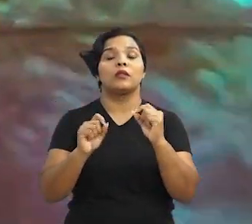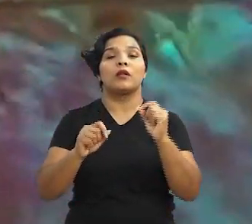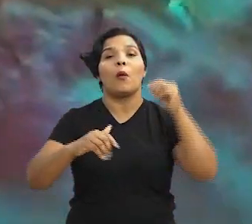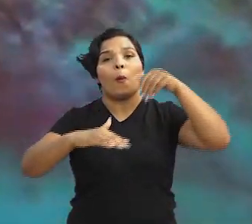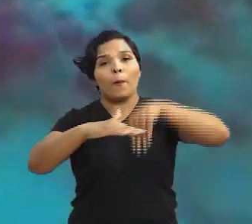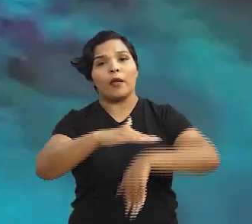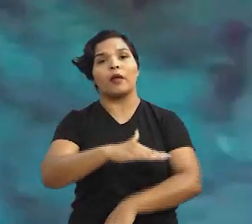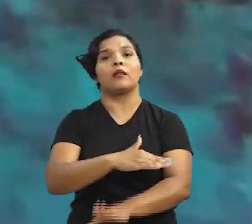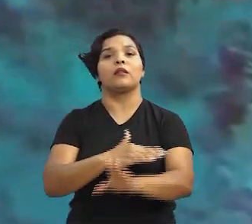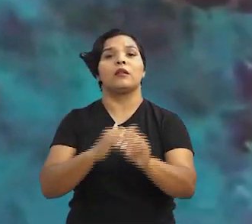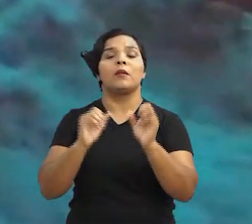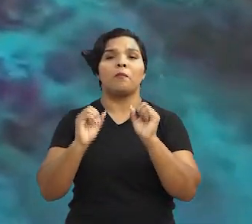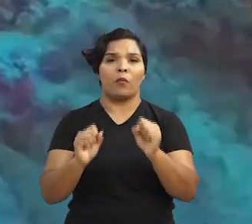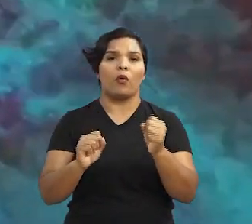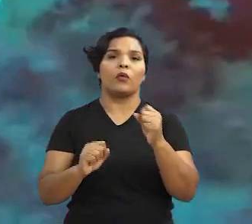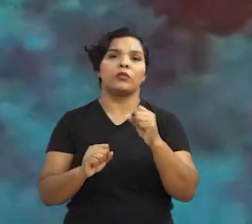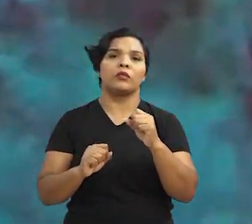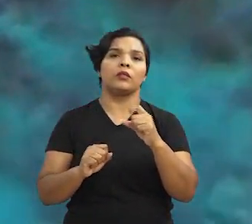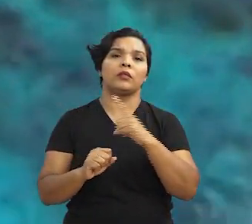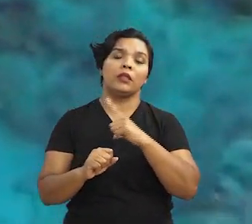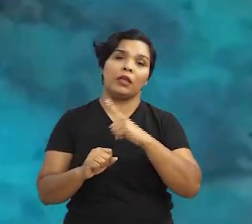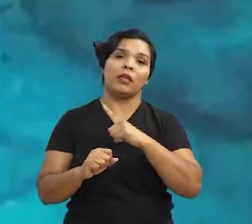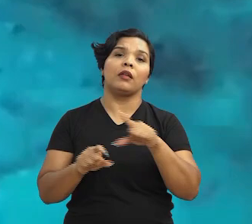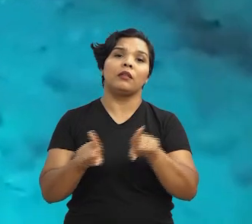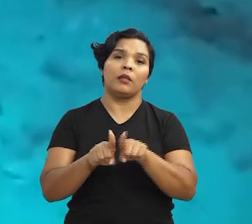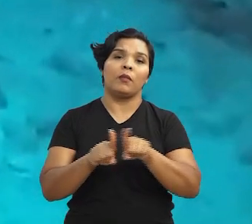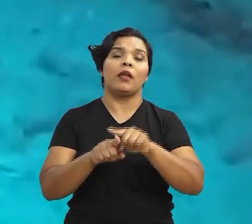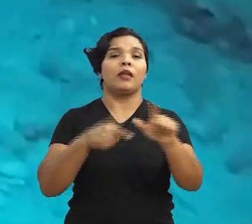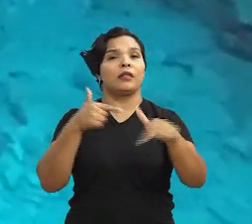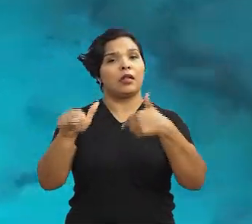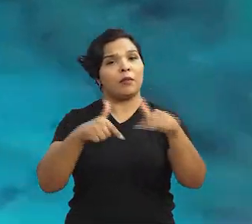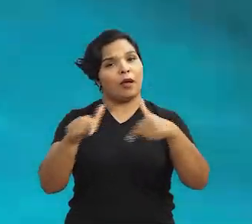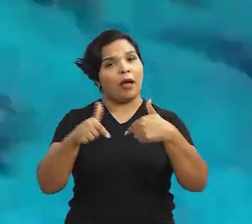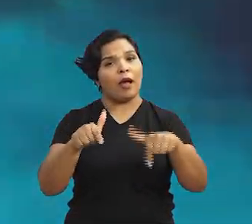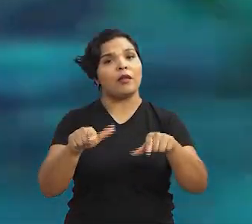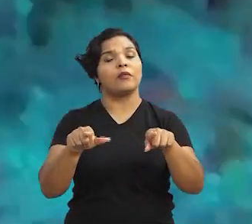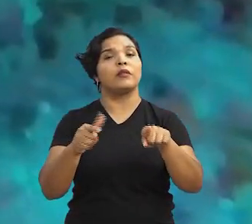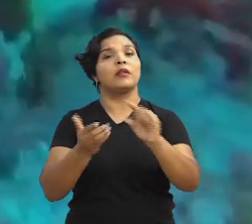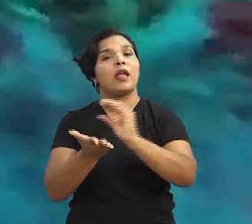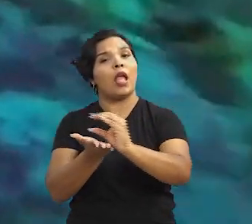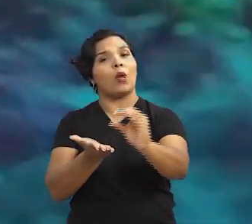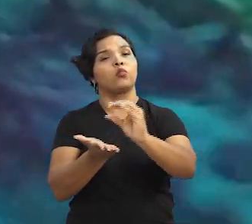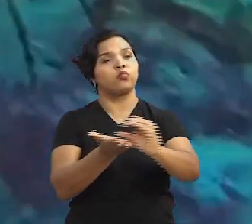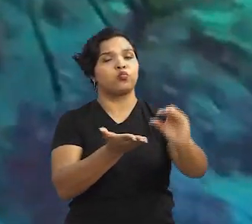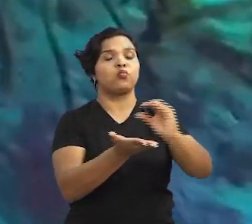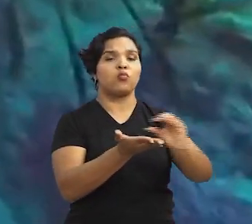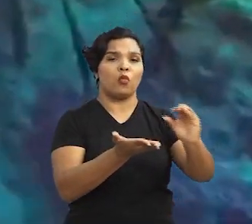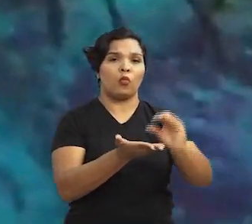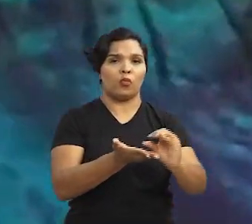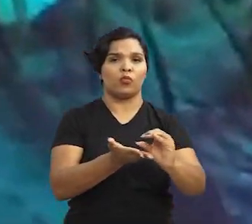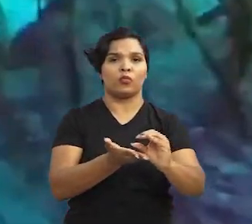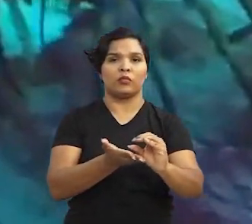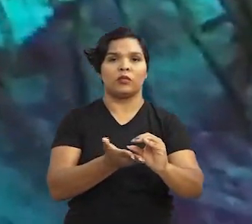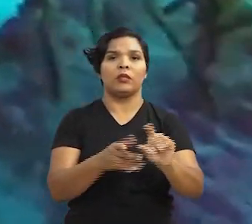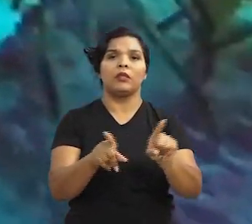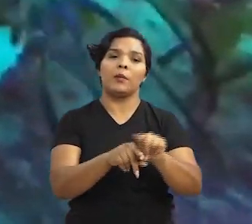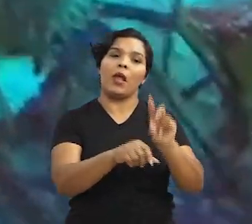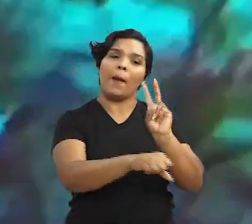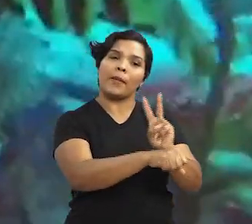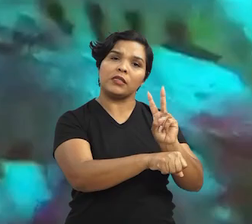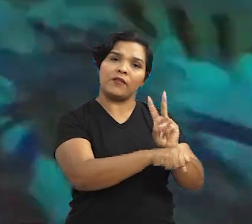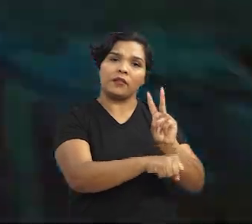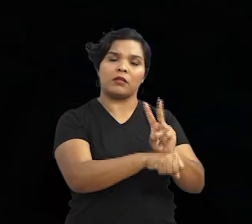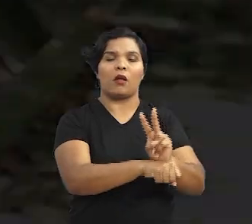descobrirmos que o mergulho é uma atividade que pode trazer tanto empregos como recursos indiretos, né? Além